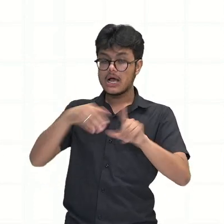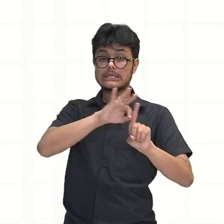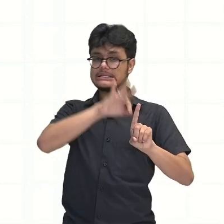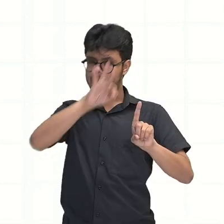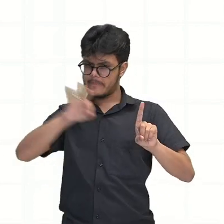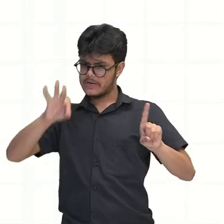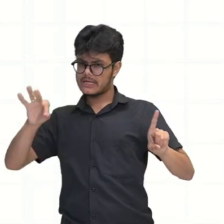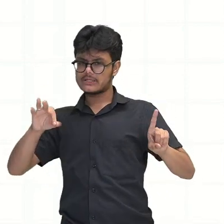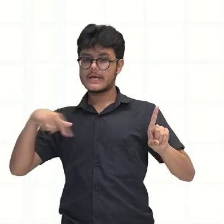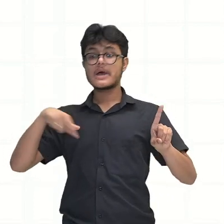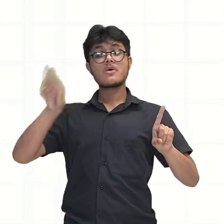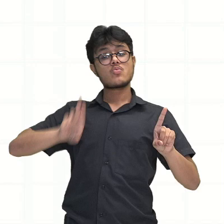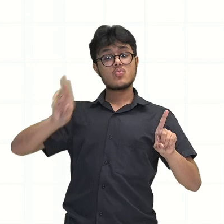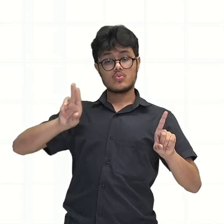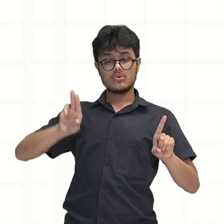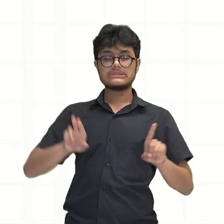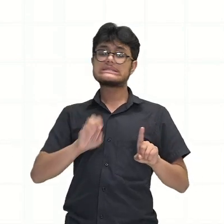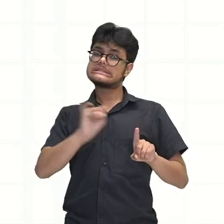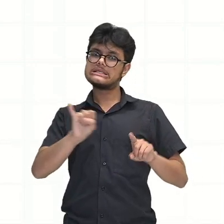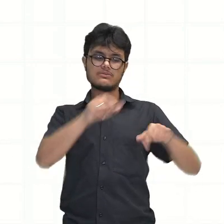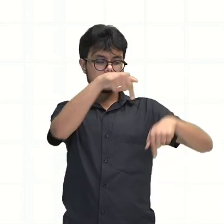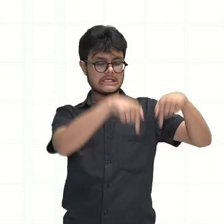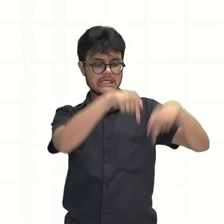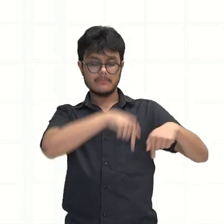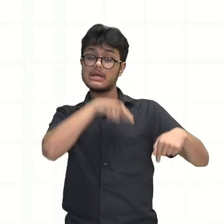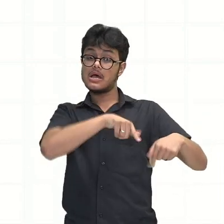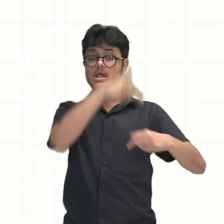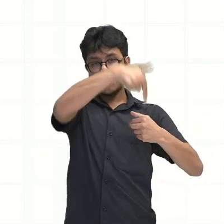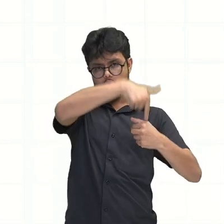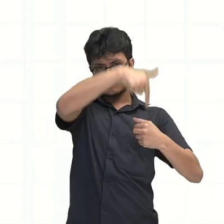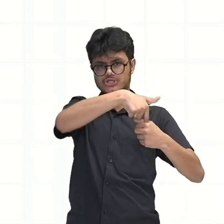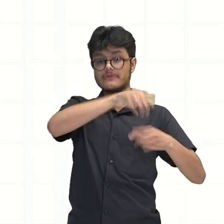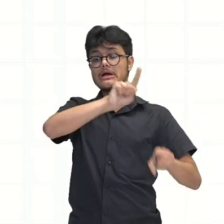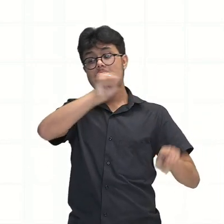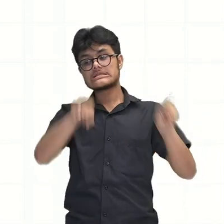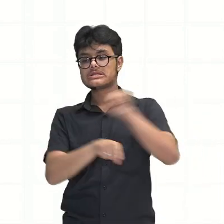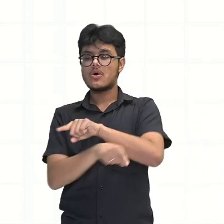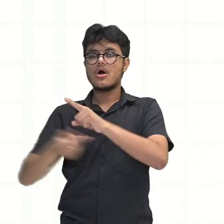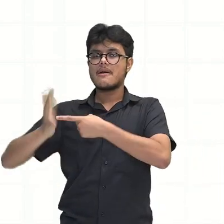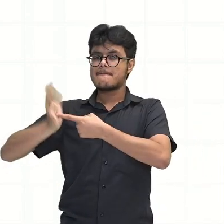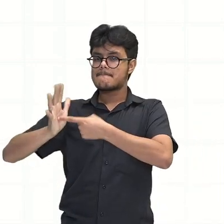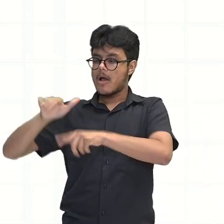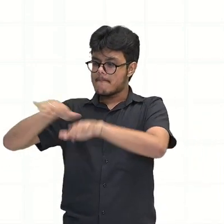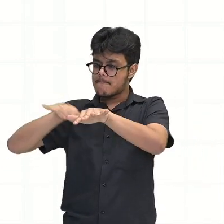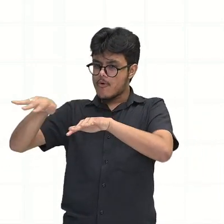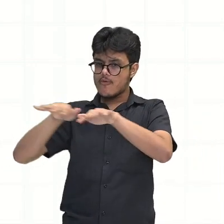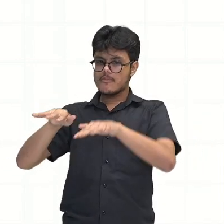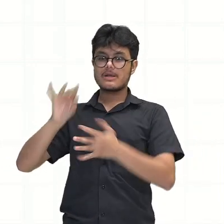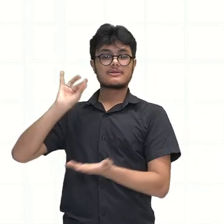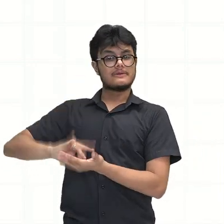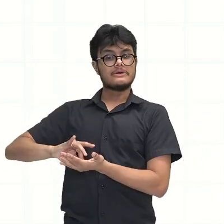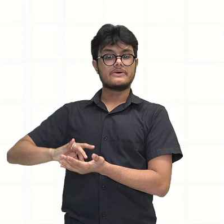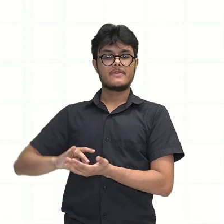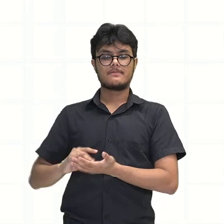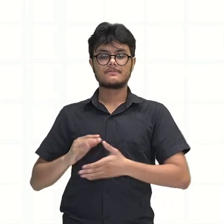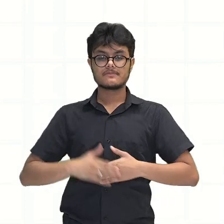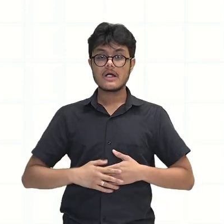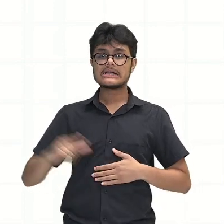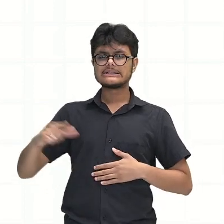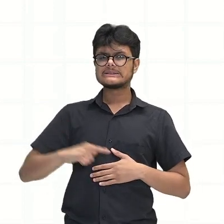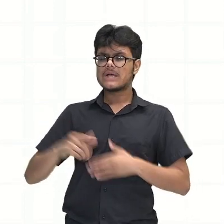a energia que veio de uma reação química em energia mecânica a partir de